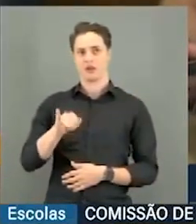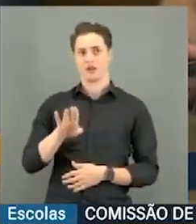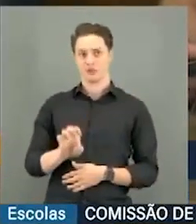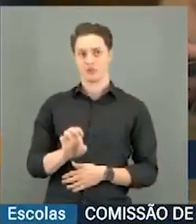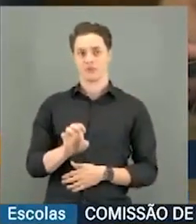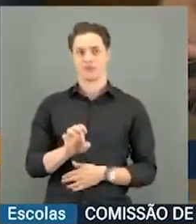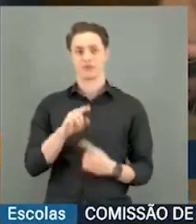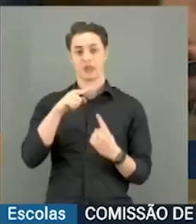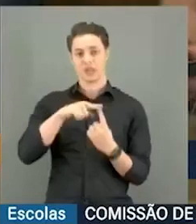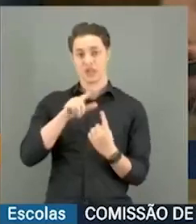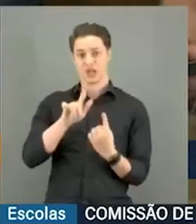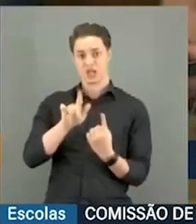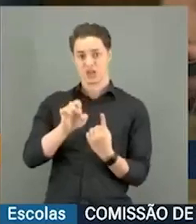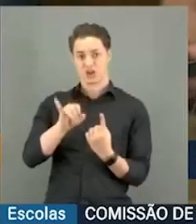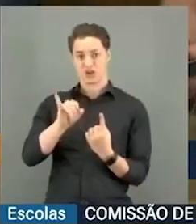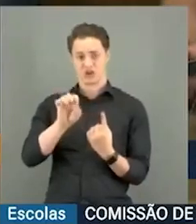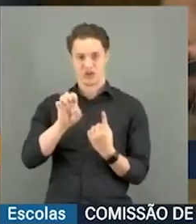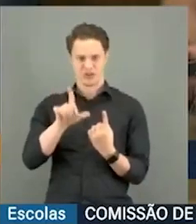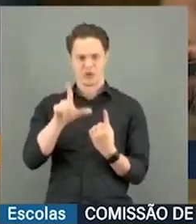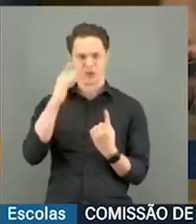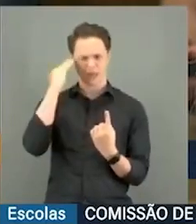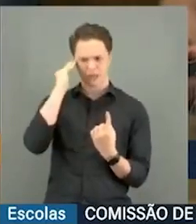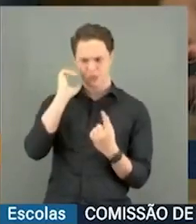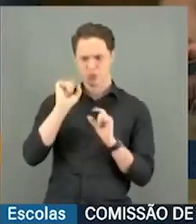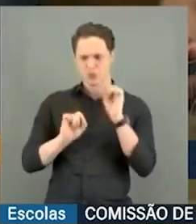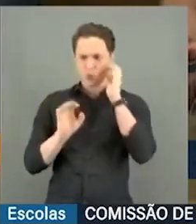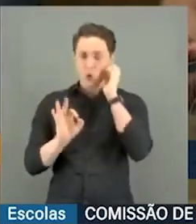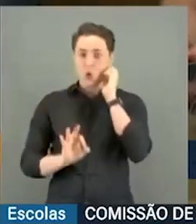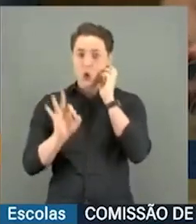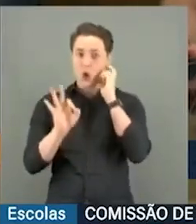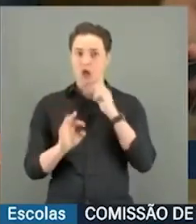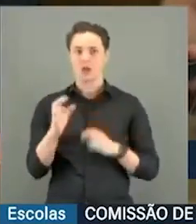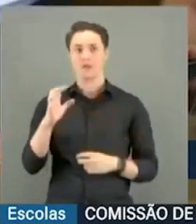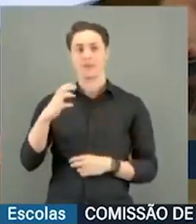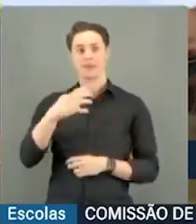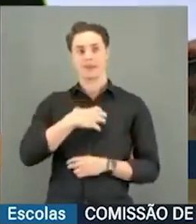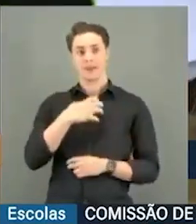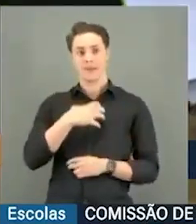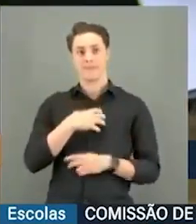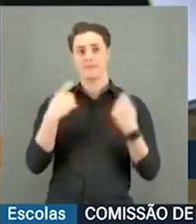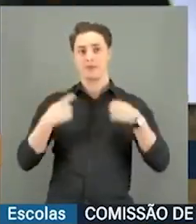Geisel entendia que deveria conduzir de forma